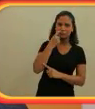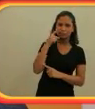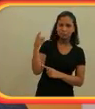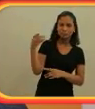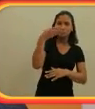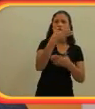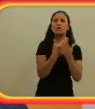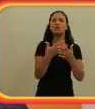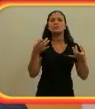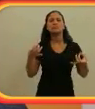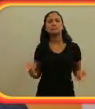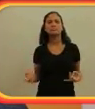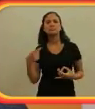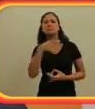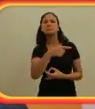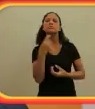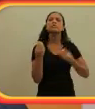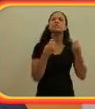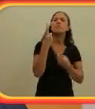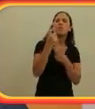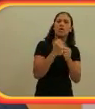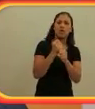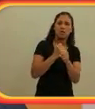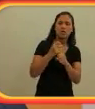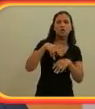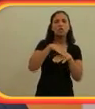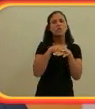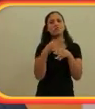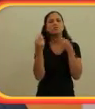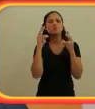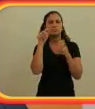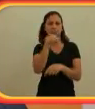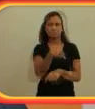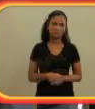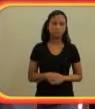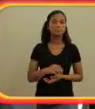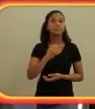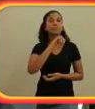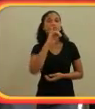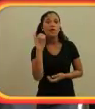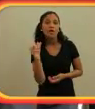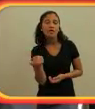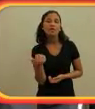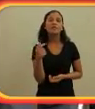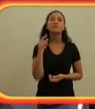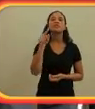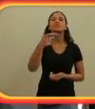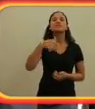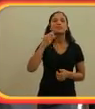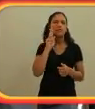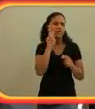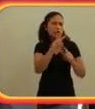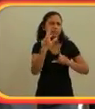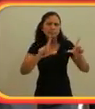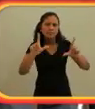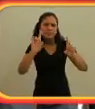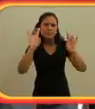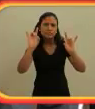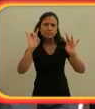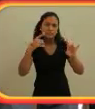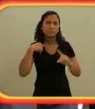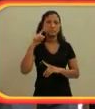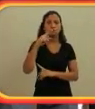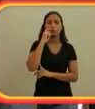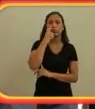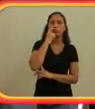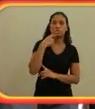já pratica há 1 ano. Os dois conversaram sobre os benefícios dessa atividade. Oi para você que está ligado no programa especial, sou Zé Luiz Pacheco,